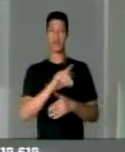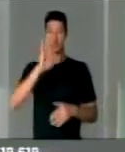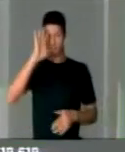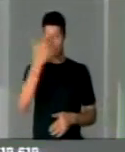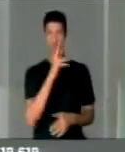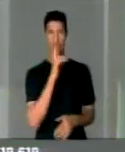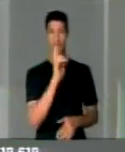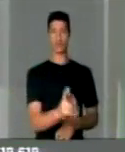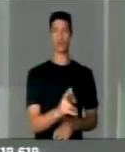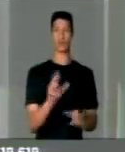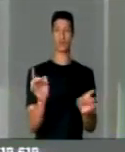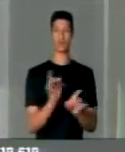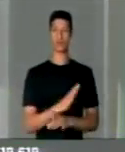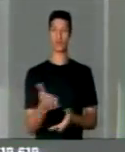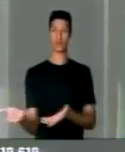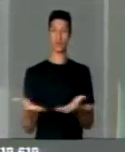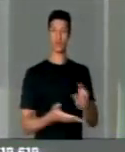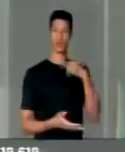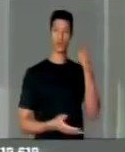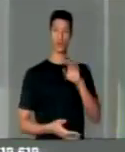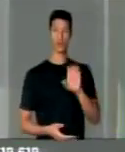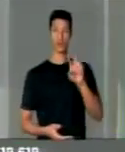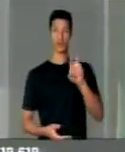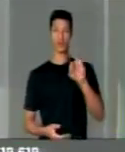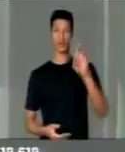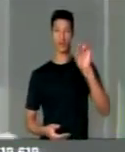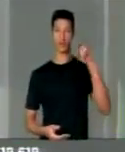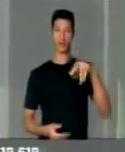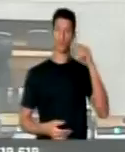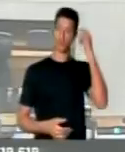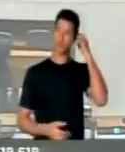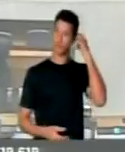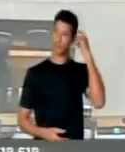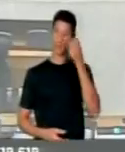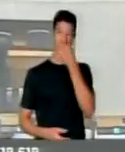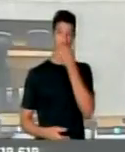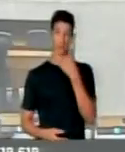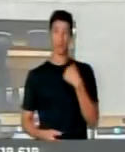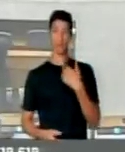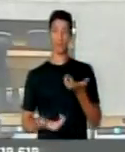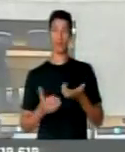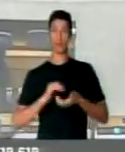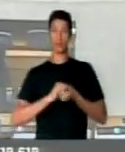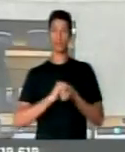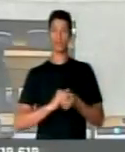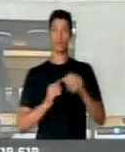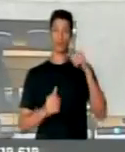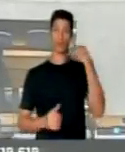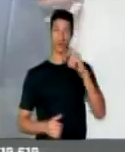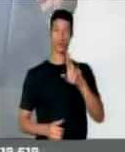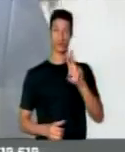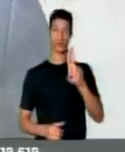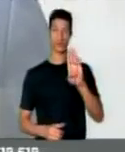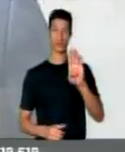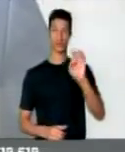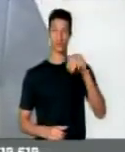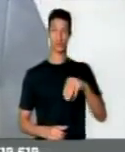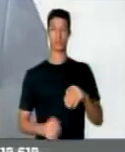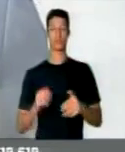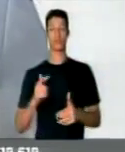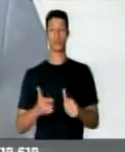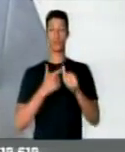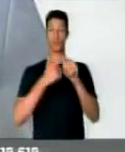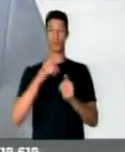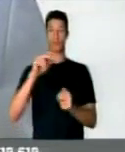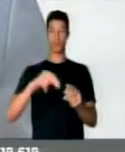devida resposta. Para encerrar, concedo a parte ao deputado Everton Rocha. Eu queria cumprimentar o colega deputado Rubem Júnior,